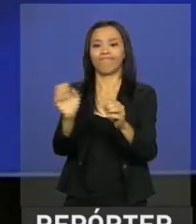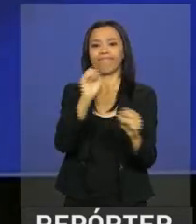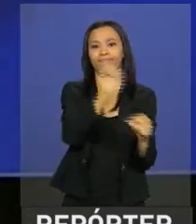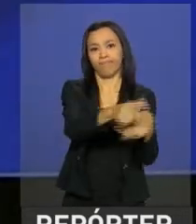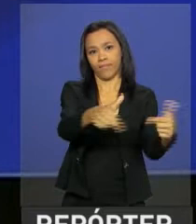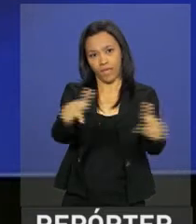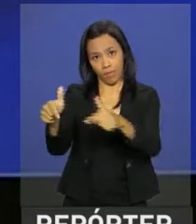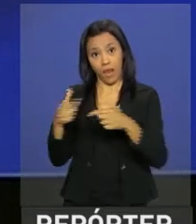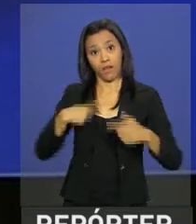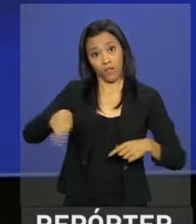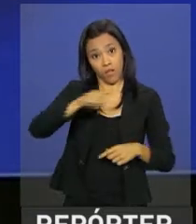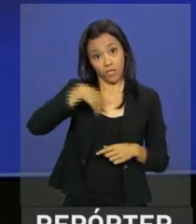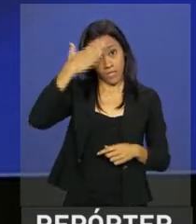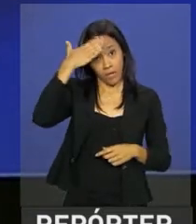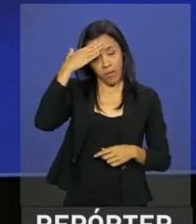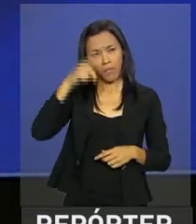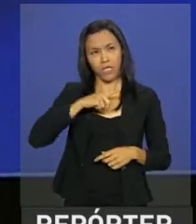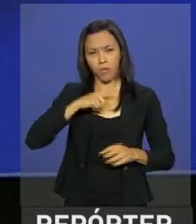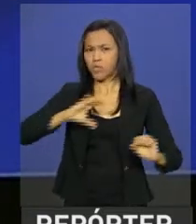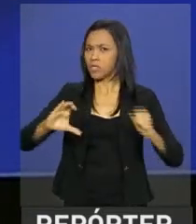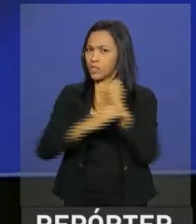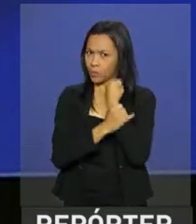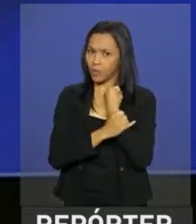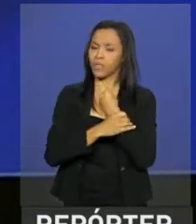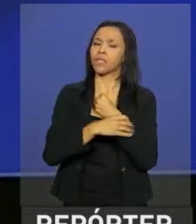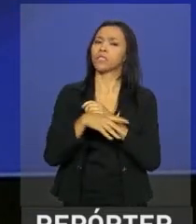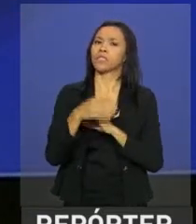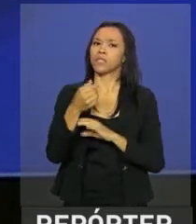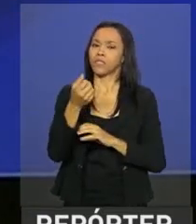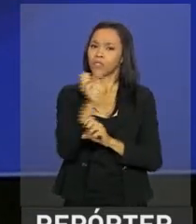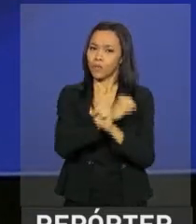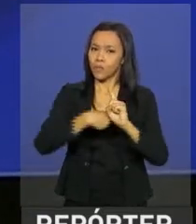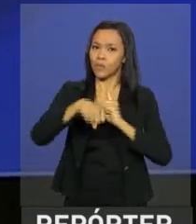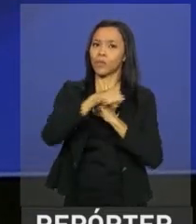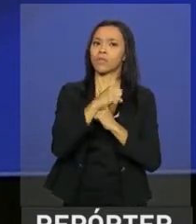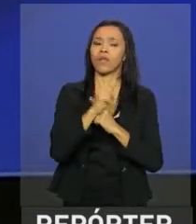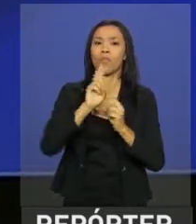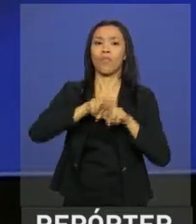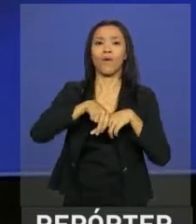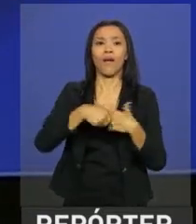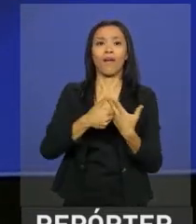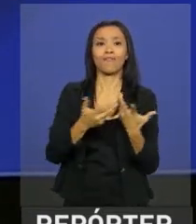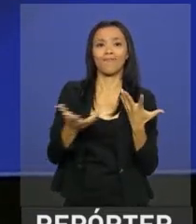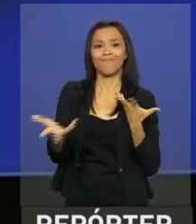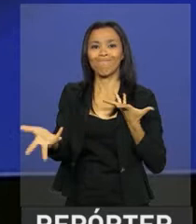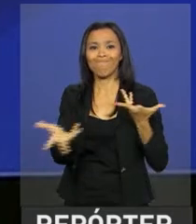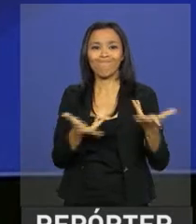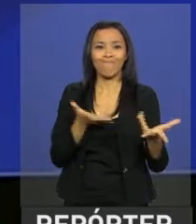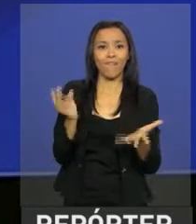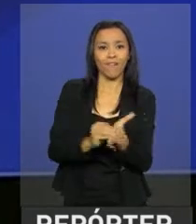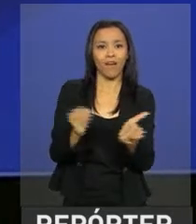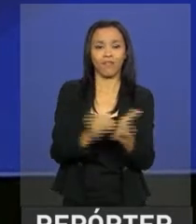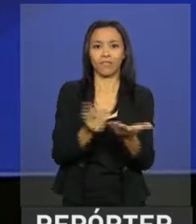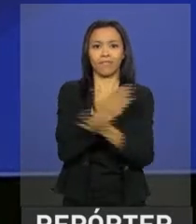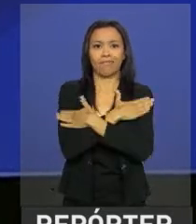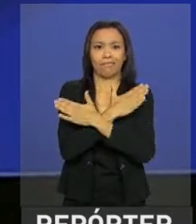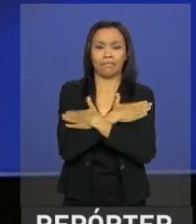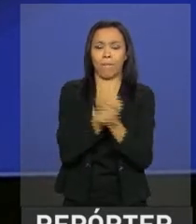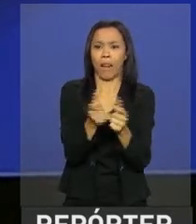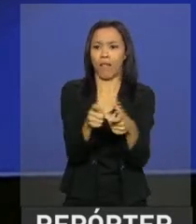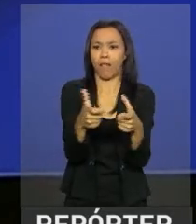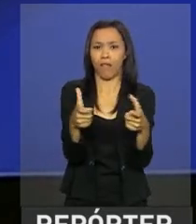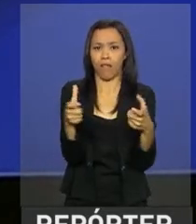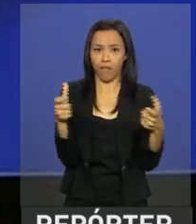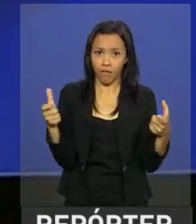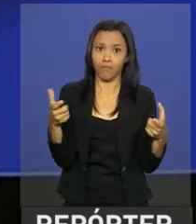temos uma grande instabilidade social hoje, especialmente em função do desemprego. E muito do desemprego vem precisamente nessa